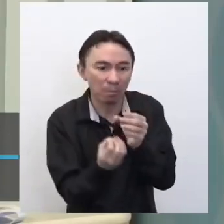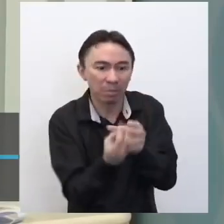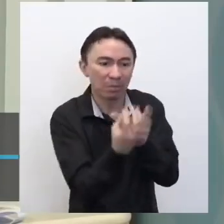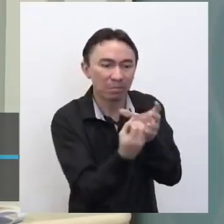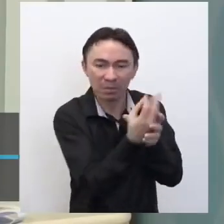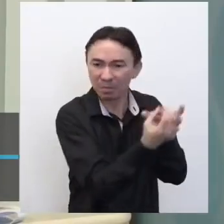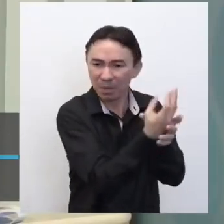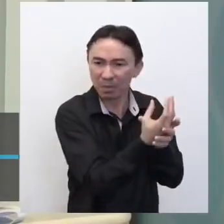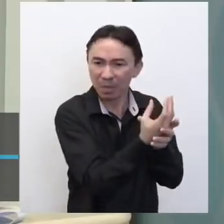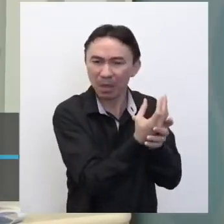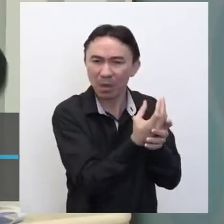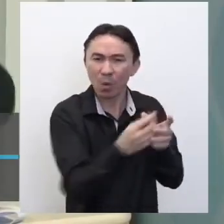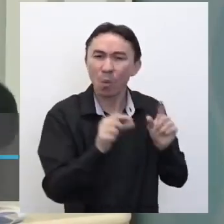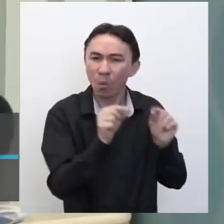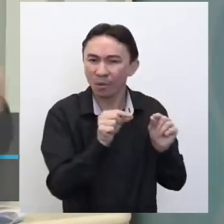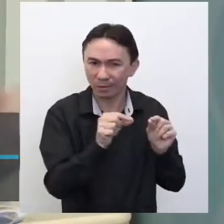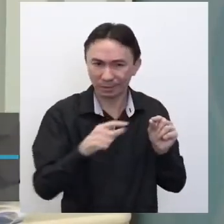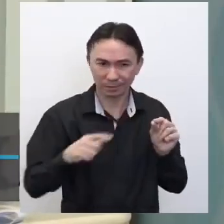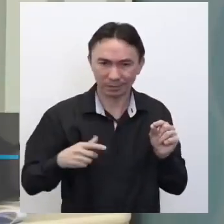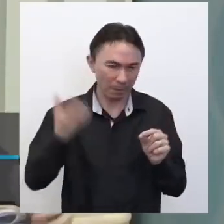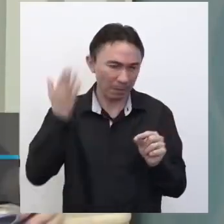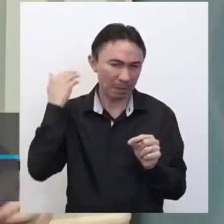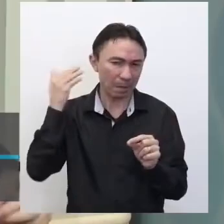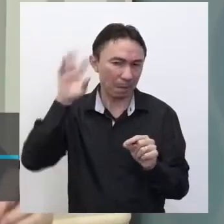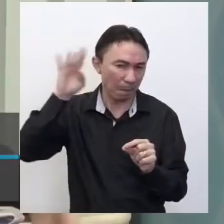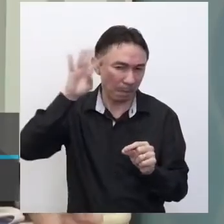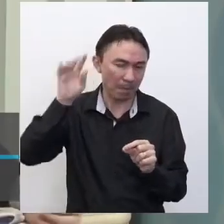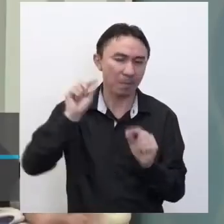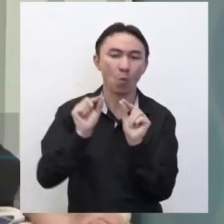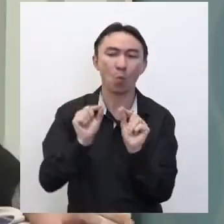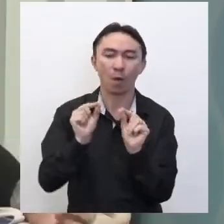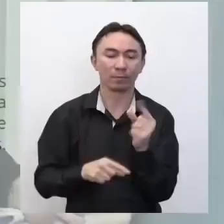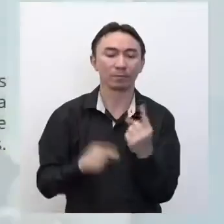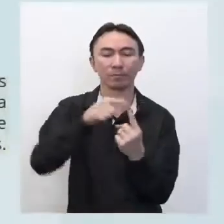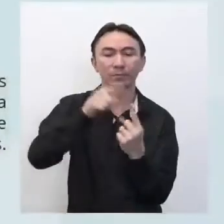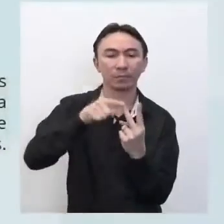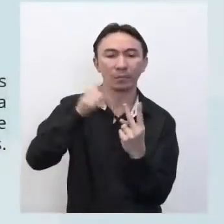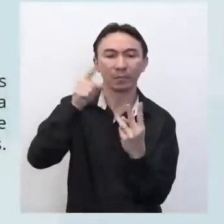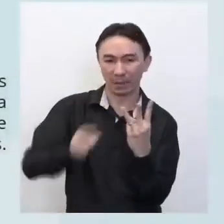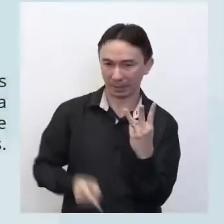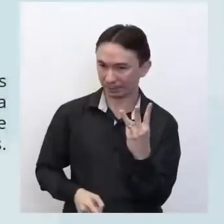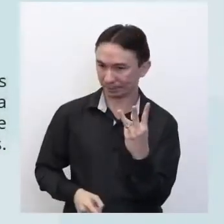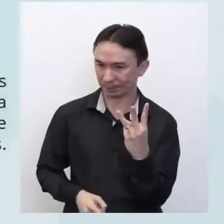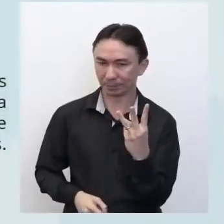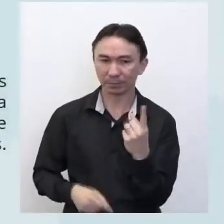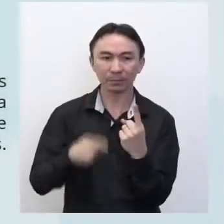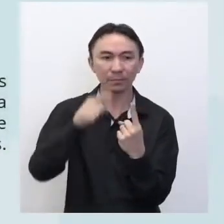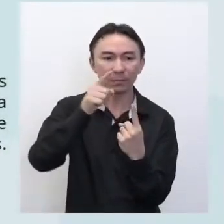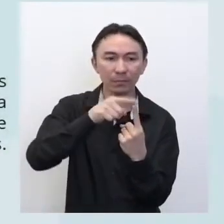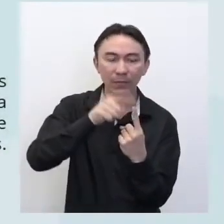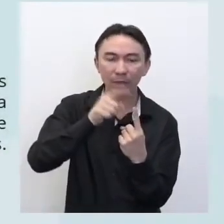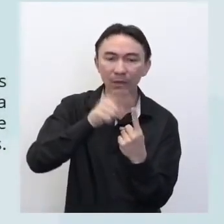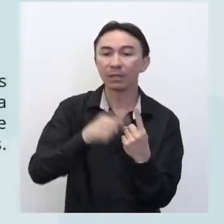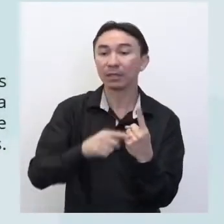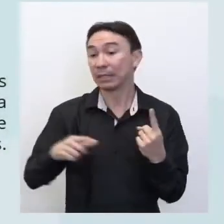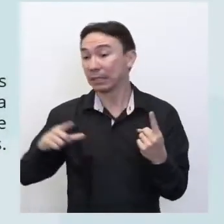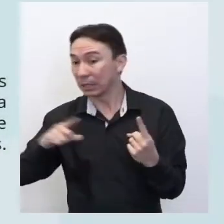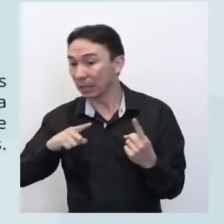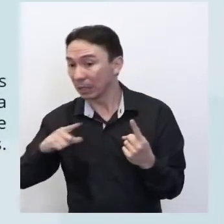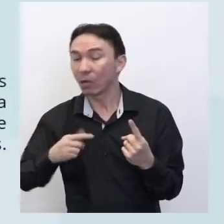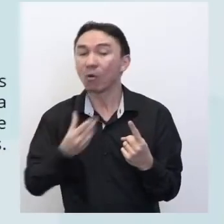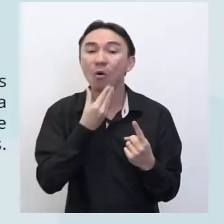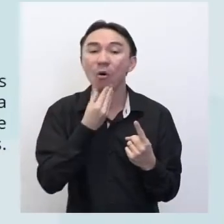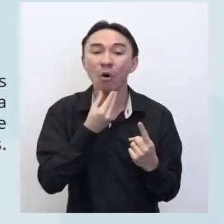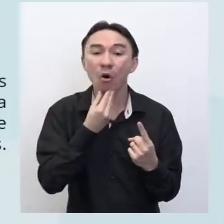saberem, eram 3 tipos, vejam aí na tela. Ele dizia assim, existem os homens que